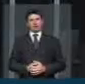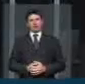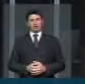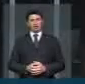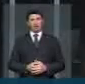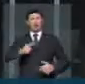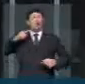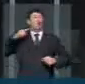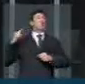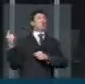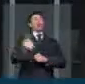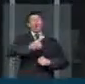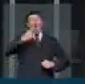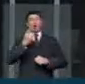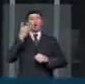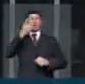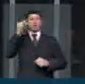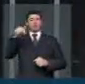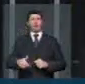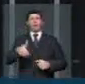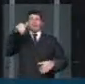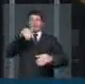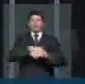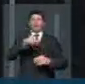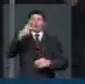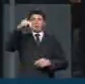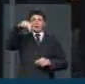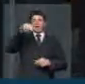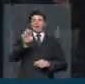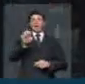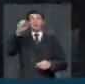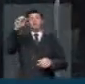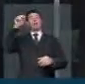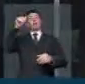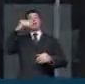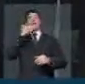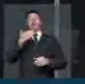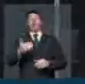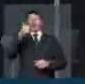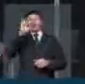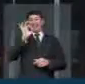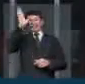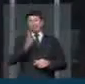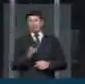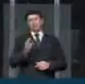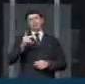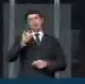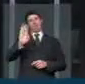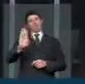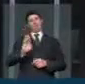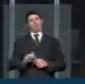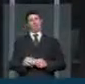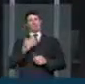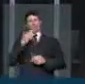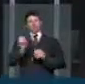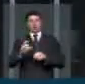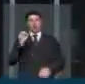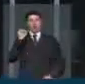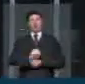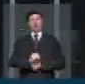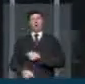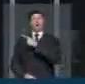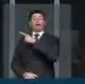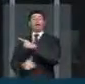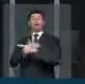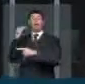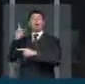por unanimidade, votou o PNE com 10% do PIB para a educação, que está parado lá no